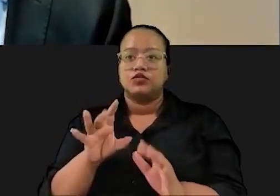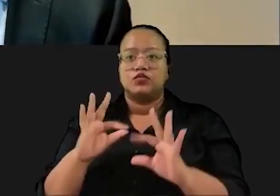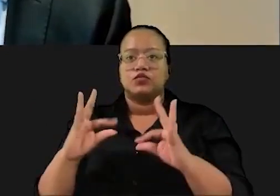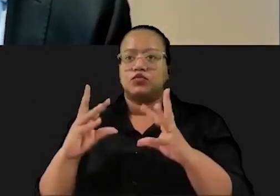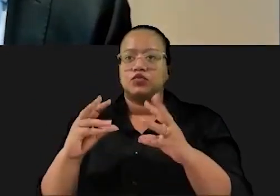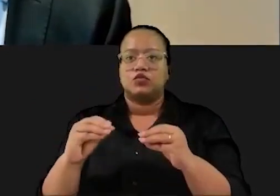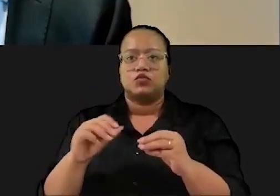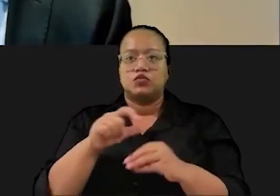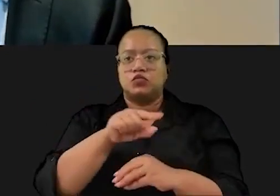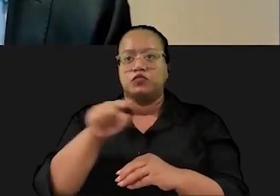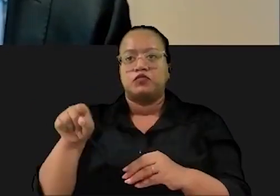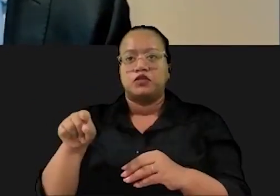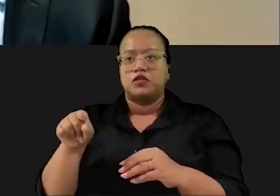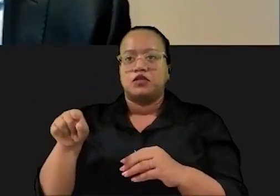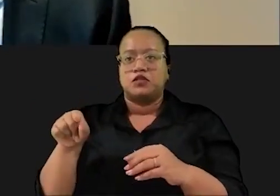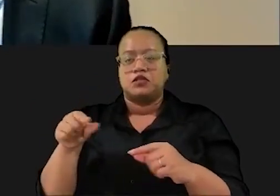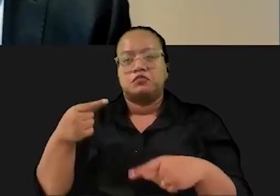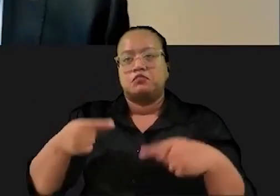e nem